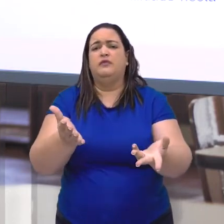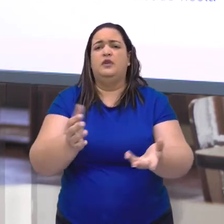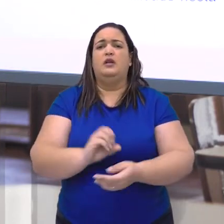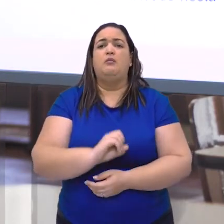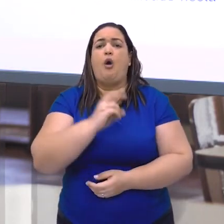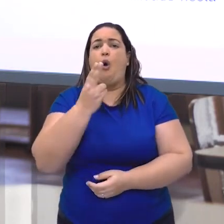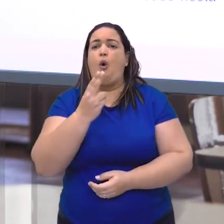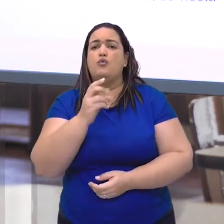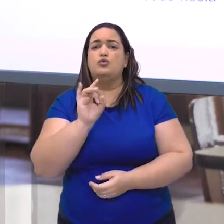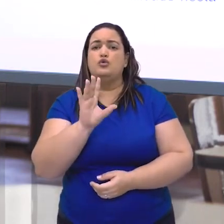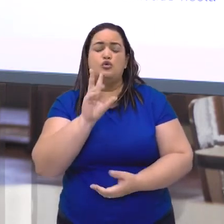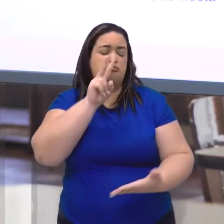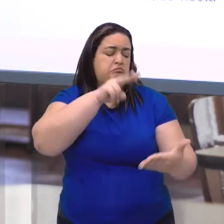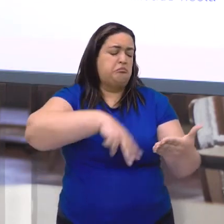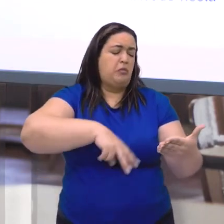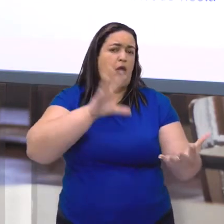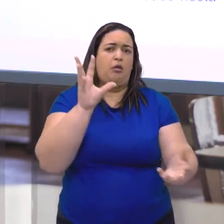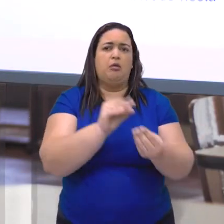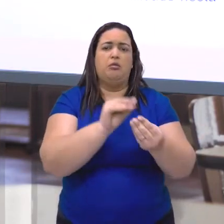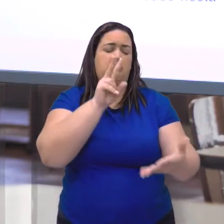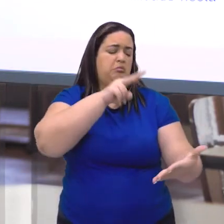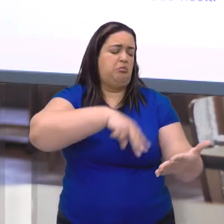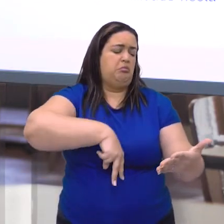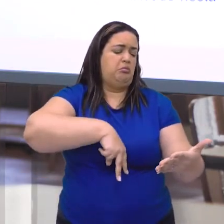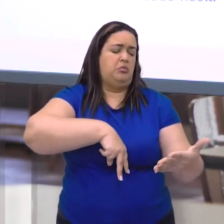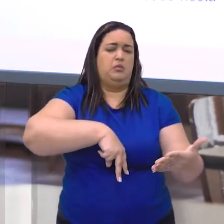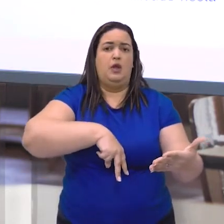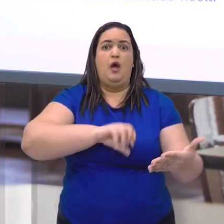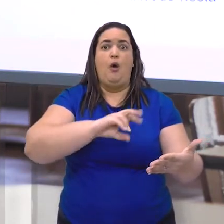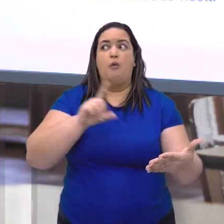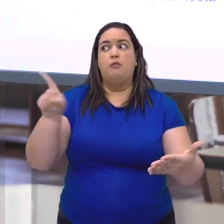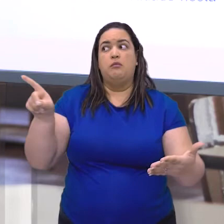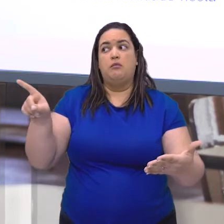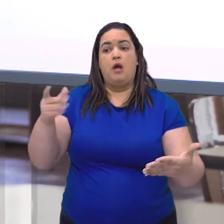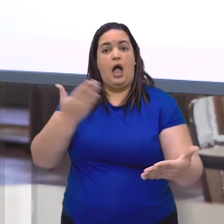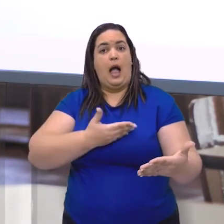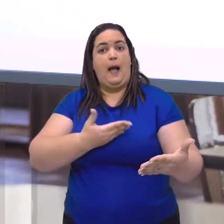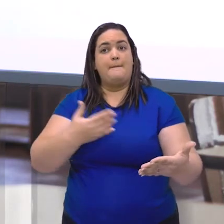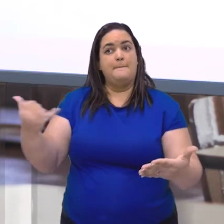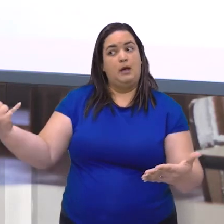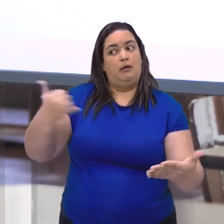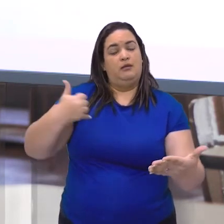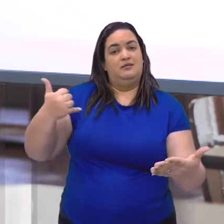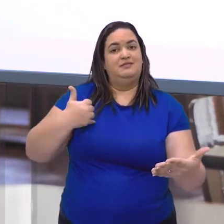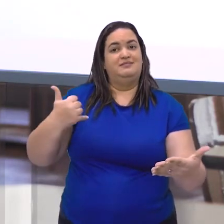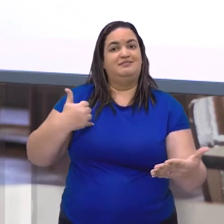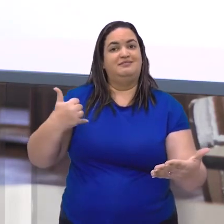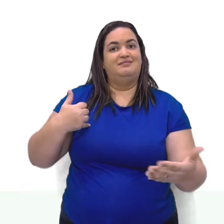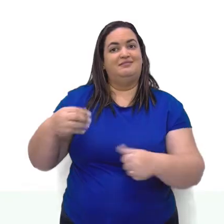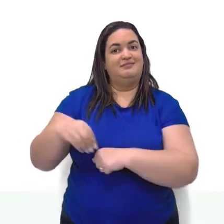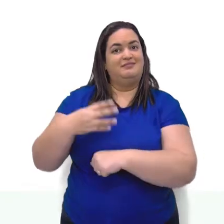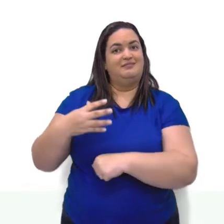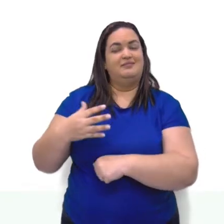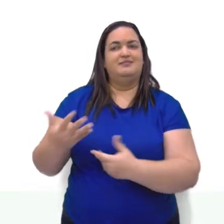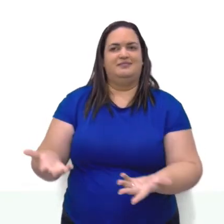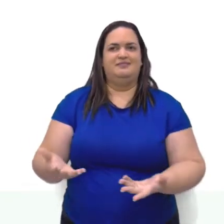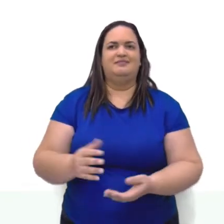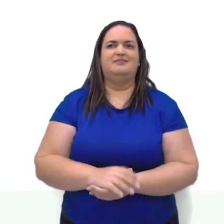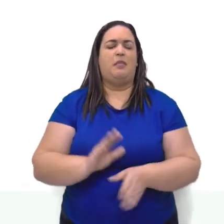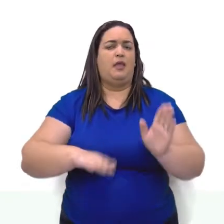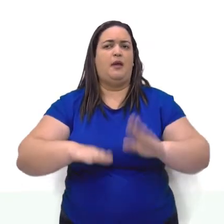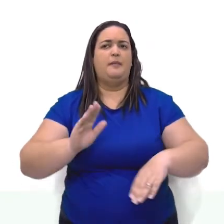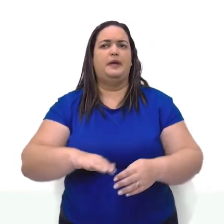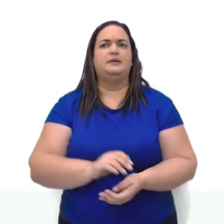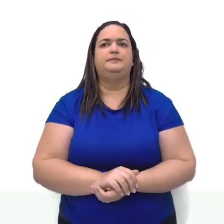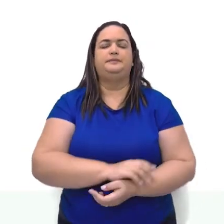colocam já conhecendo por outras pessoas terem falado, então vai de cada um. Terceira questão.